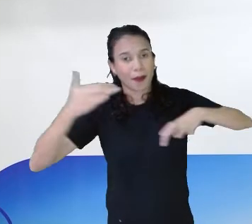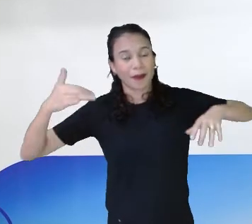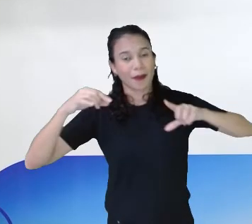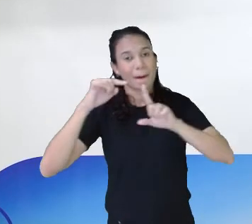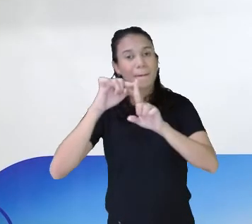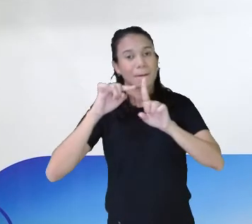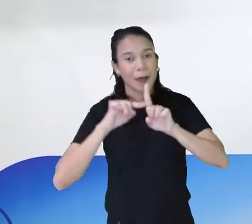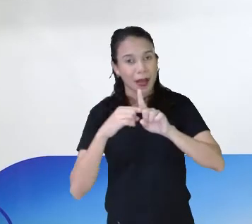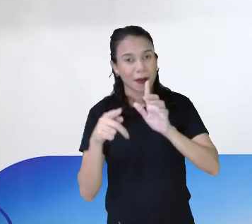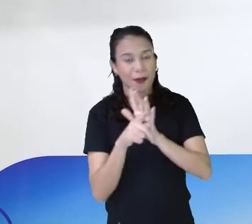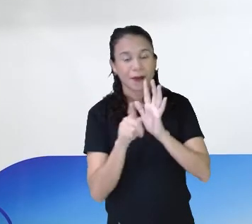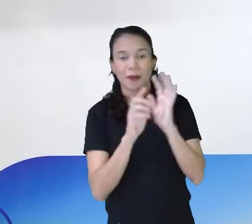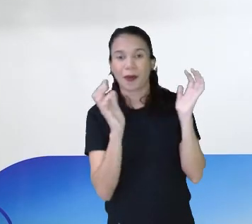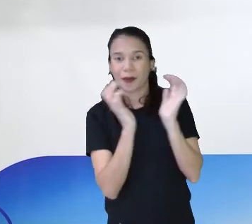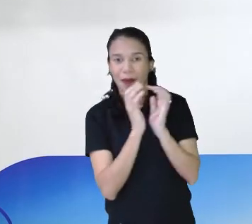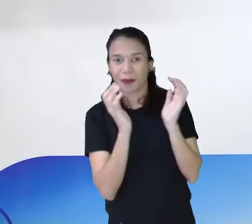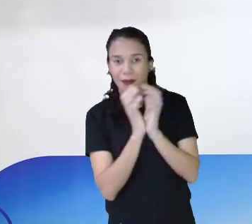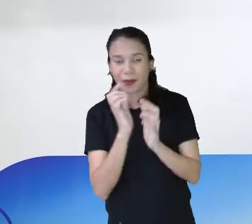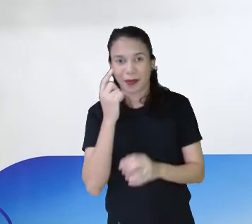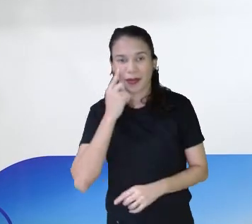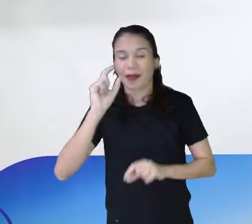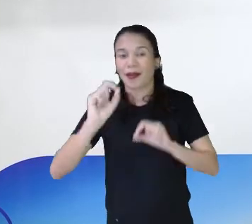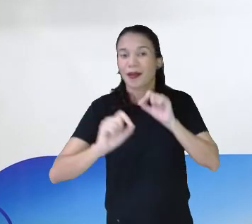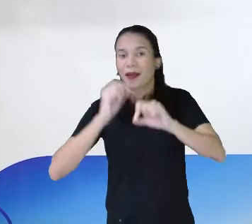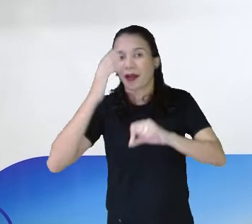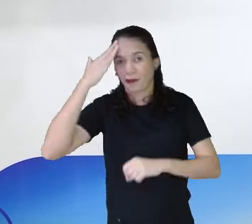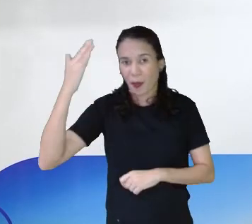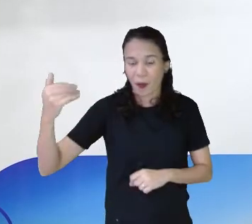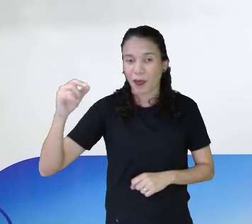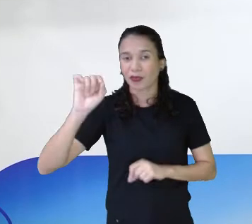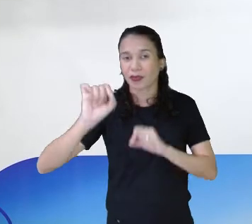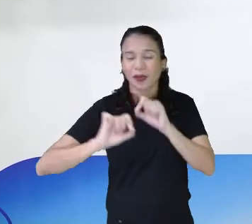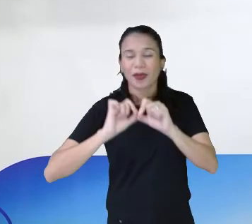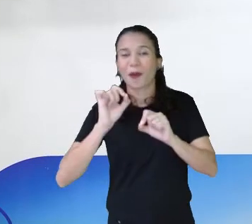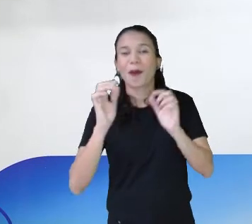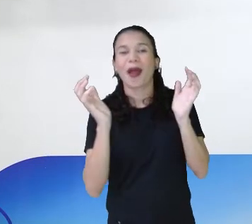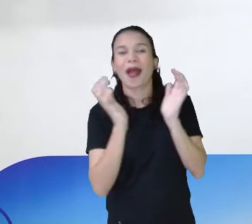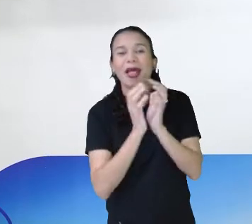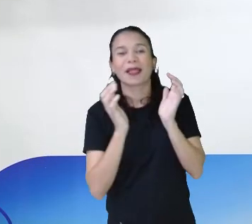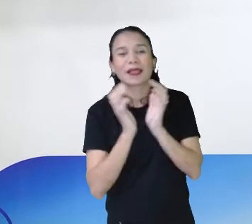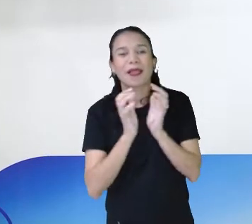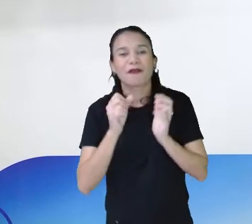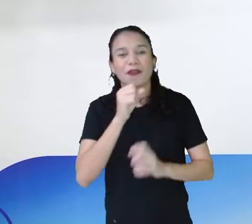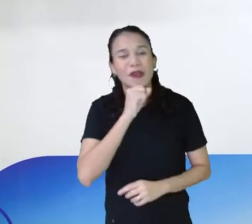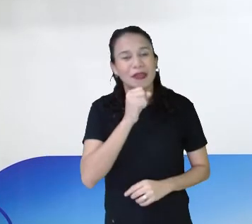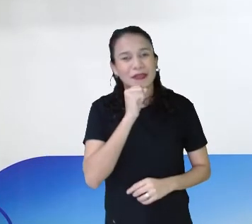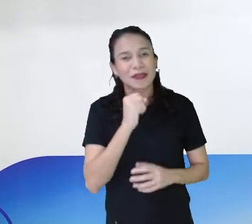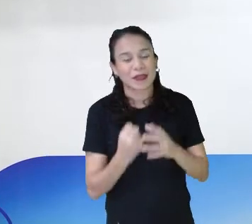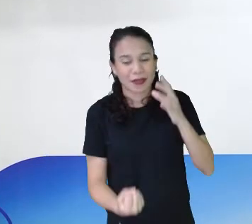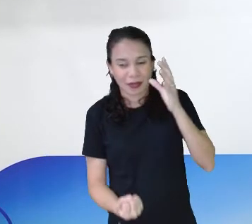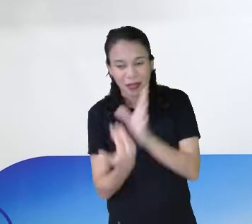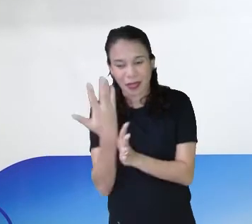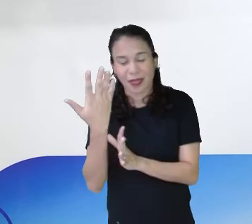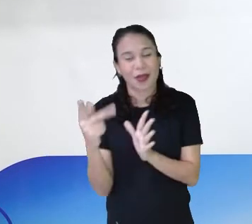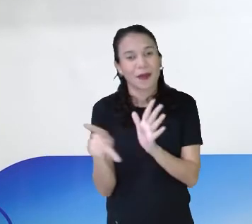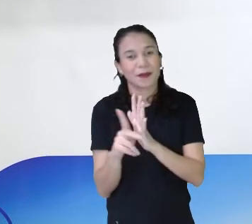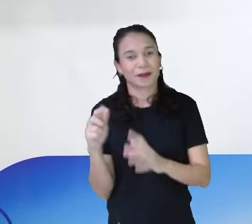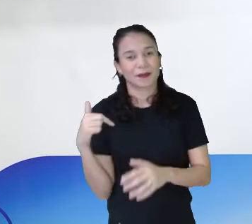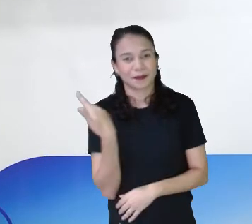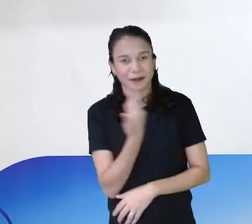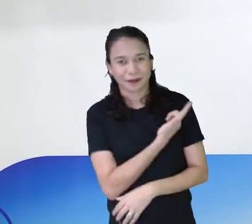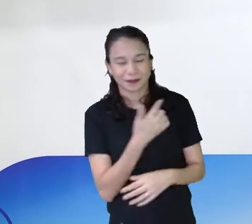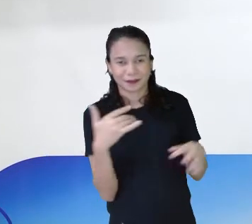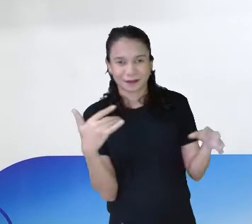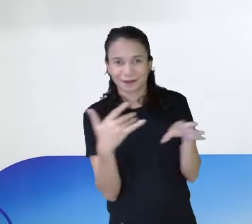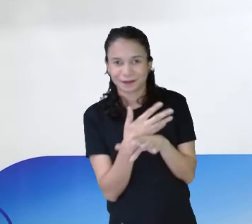bairro do Recife. Conhecido pelo bairro de Recife Antigo, porque foi aí que nasceu a nossa cidade,